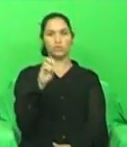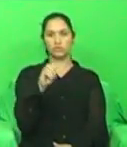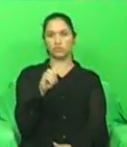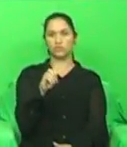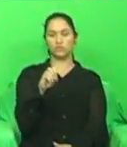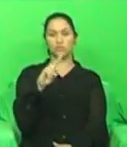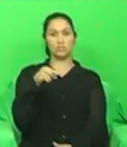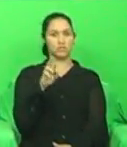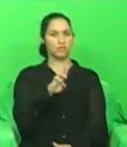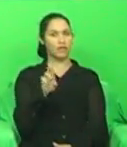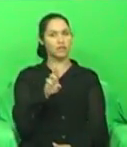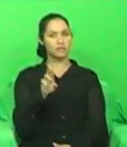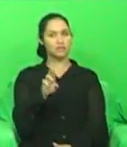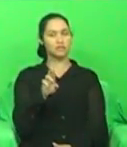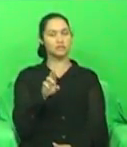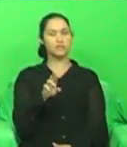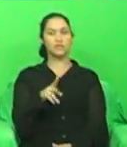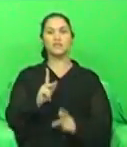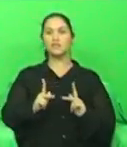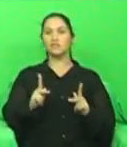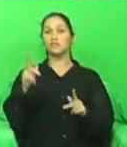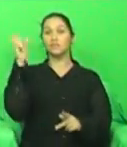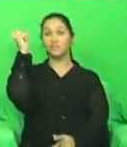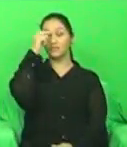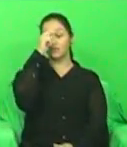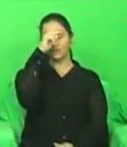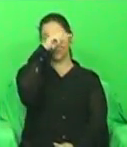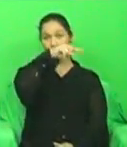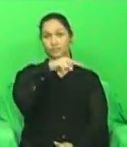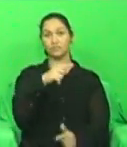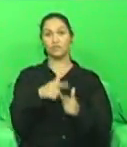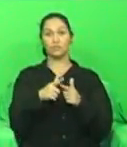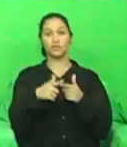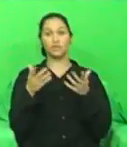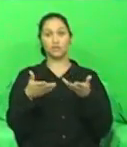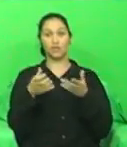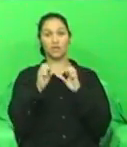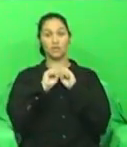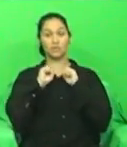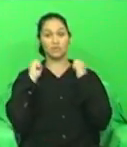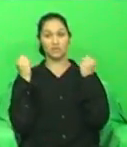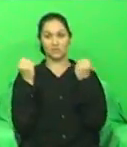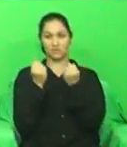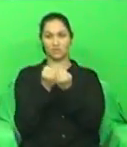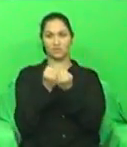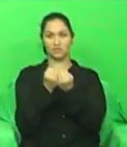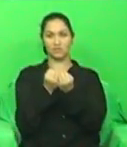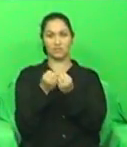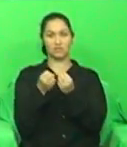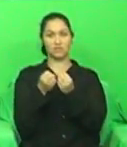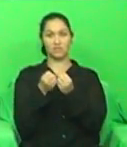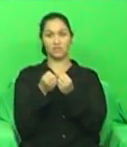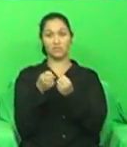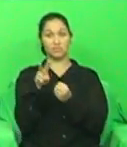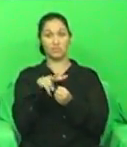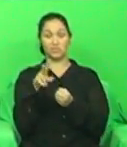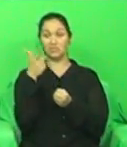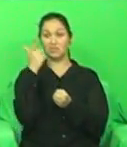difícil porque agora nem os vereadores nem os assessores dos vereadores consegue falar com a secretária de obras